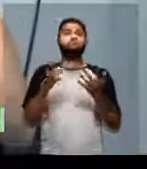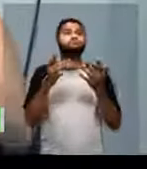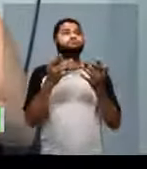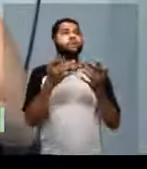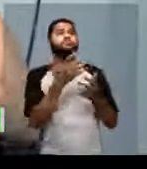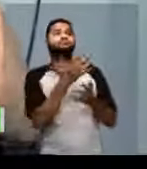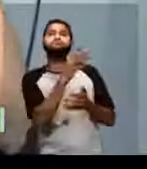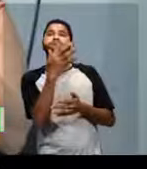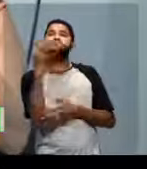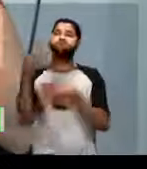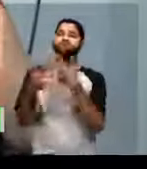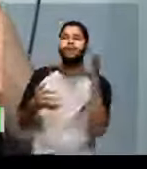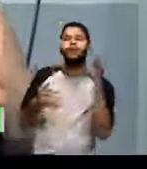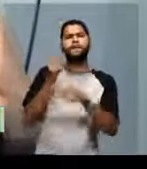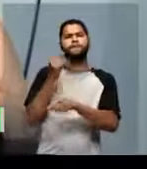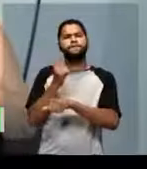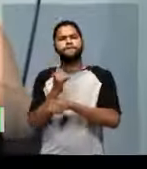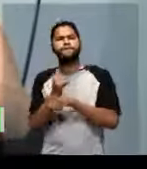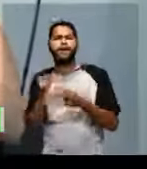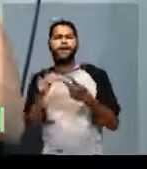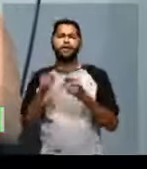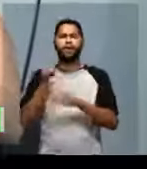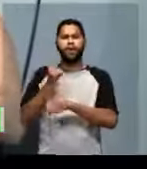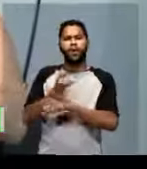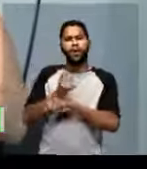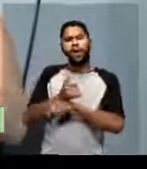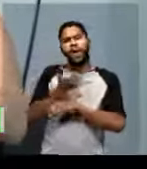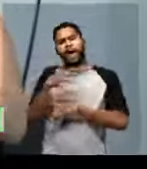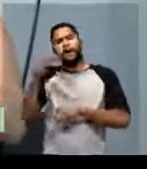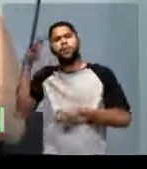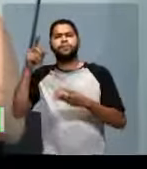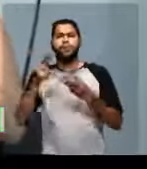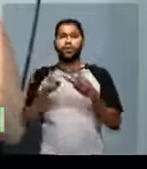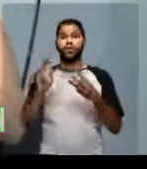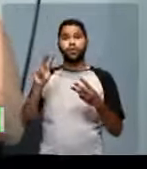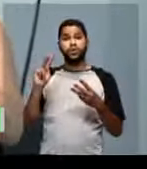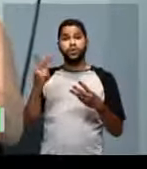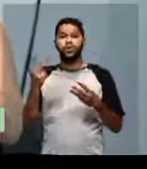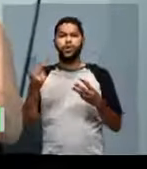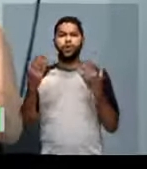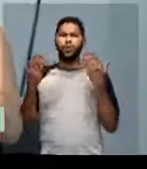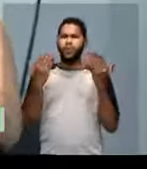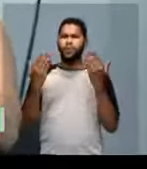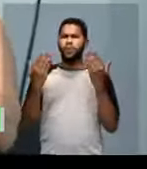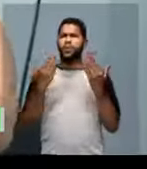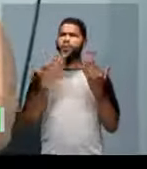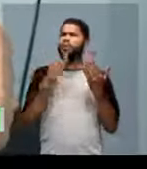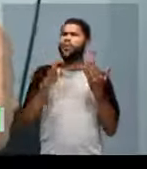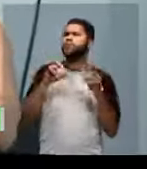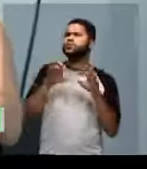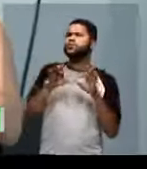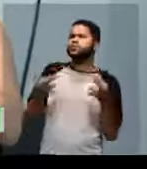os elementos químicos, ferro, alumínio, hidrogênio, a gente não faz essa comparação de qual que é mais simples, qual que é mais complexo. Todos são